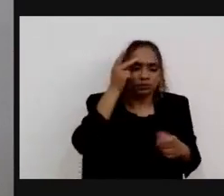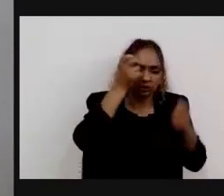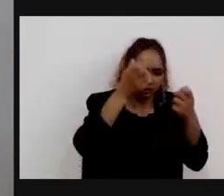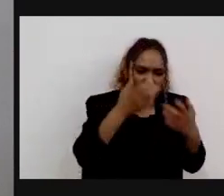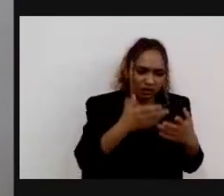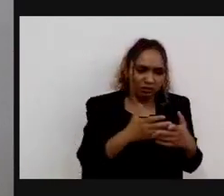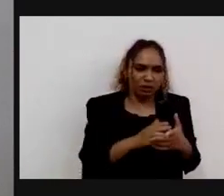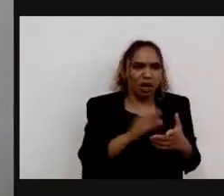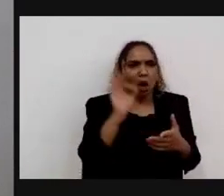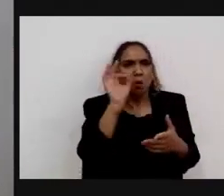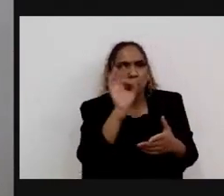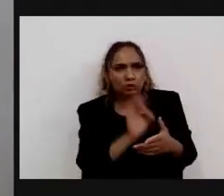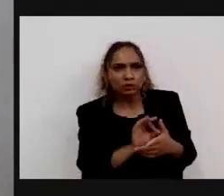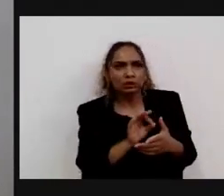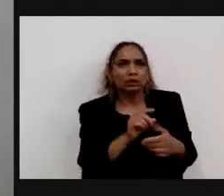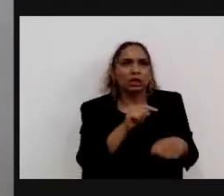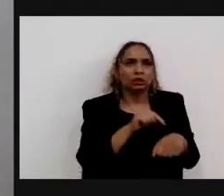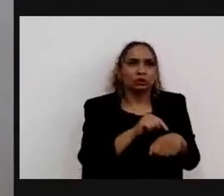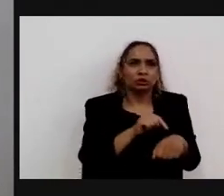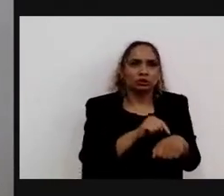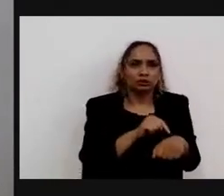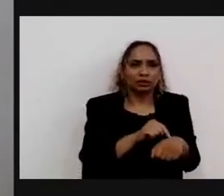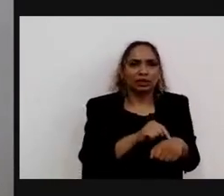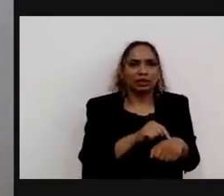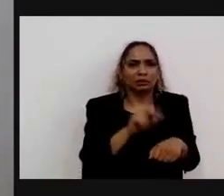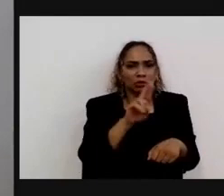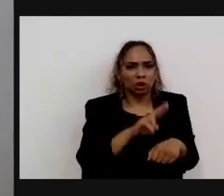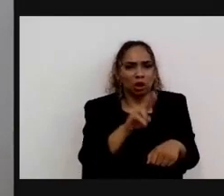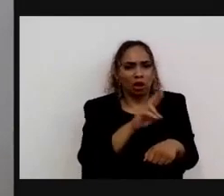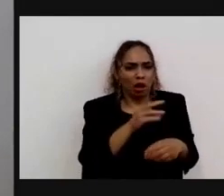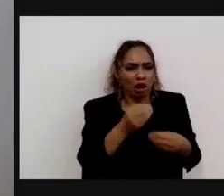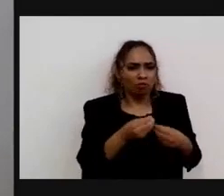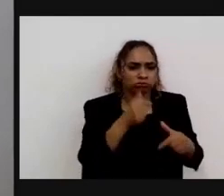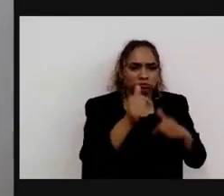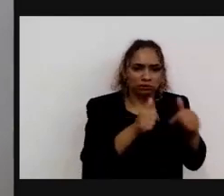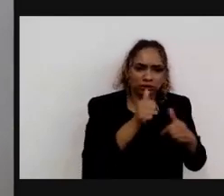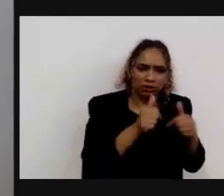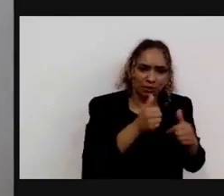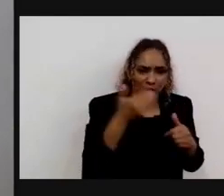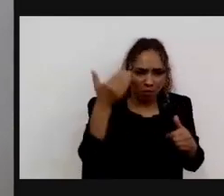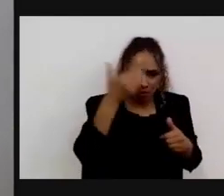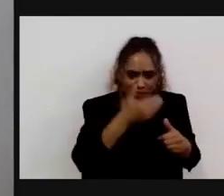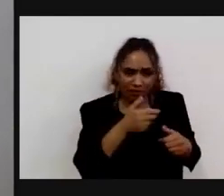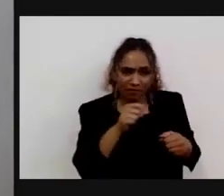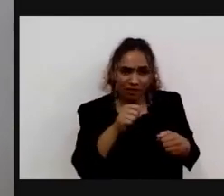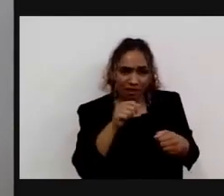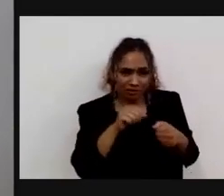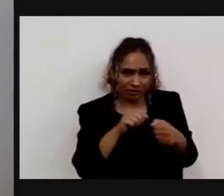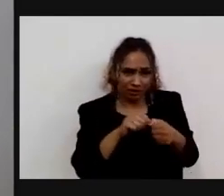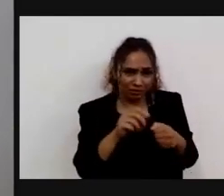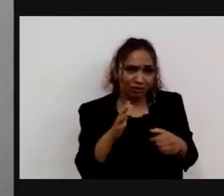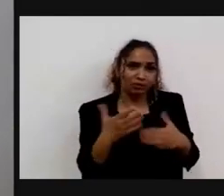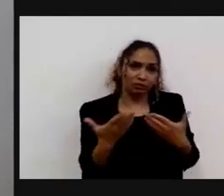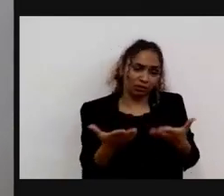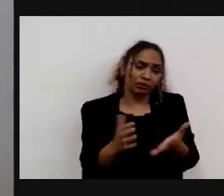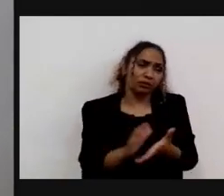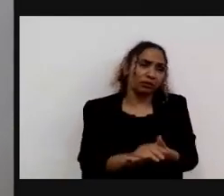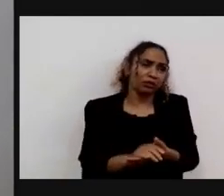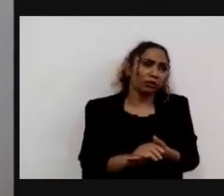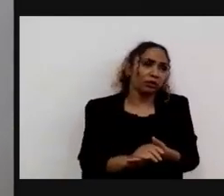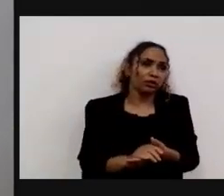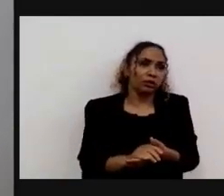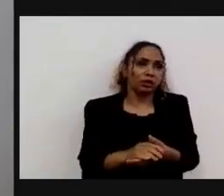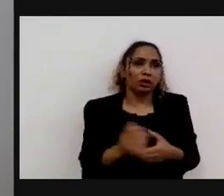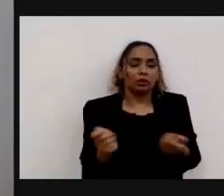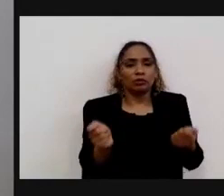qual o percentual do tempo que ela gastou numa entrega e ela tem que demonstrar com aquela entrega foi feita ao final ela